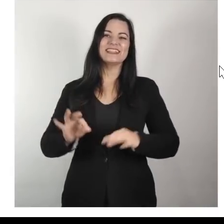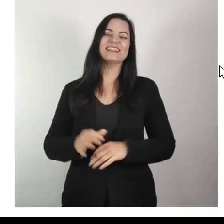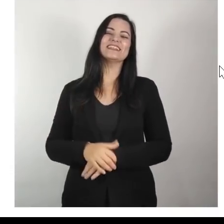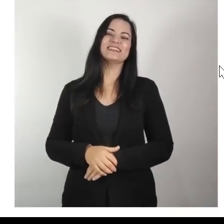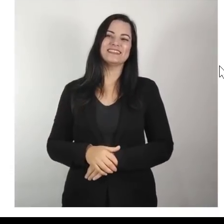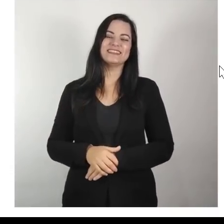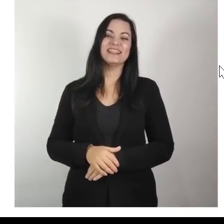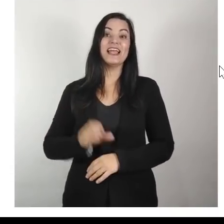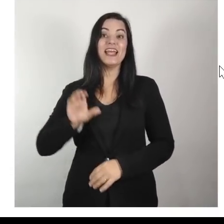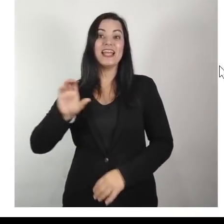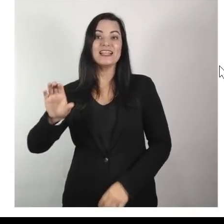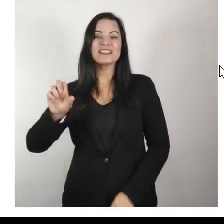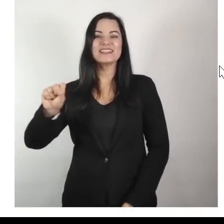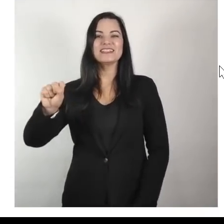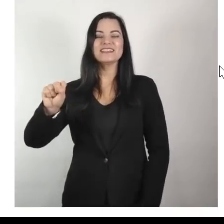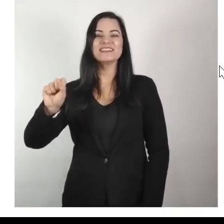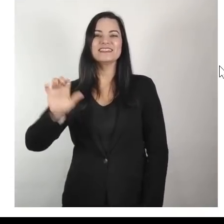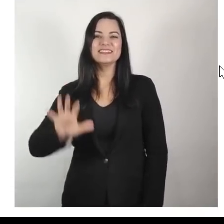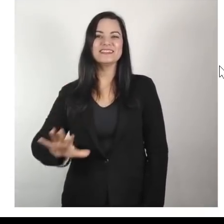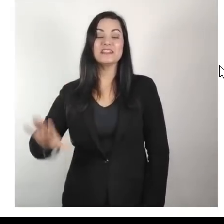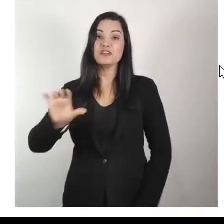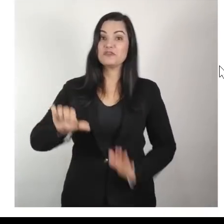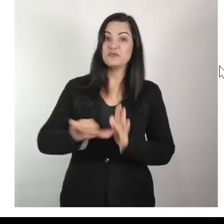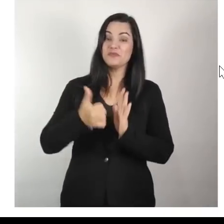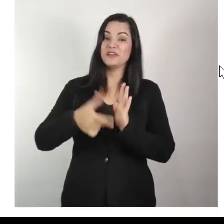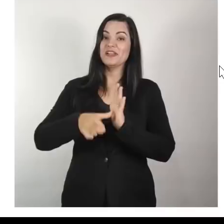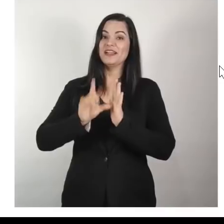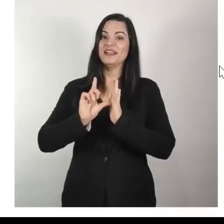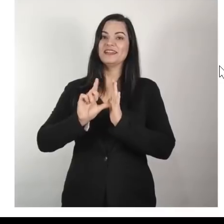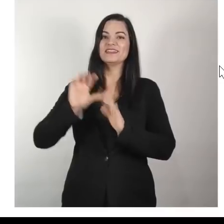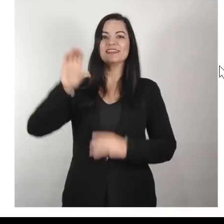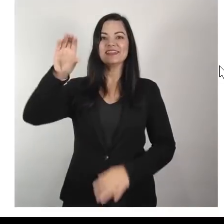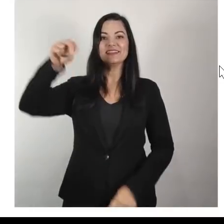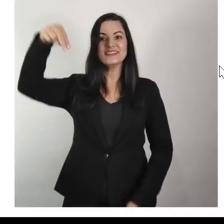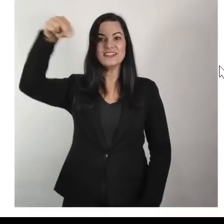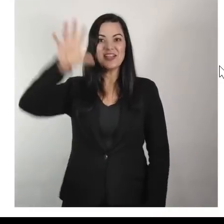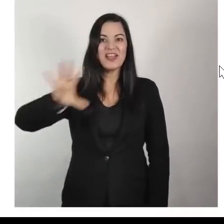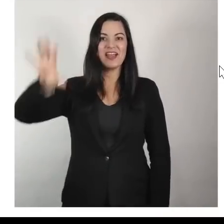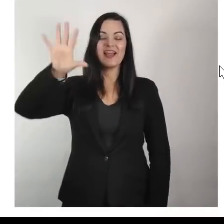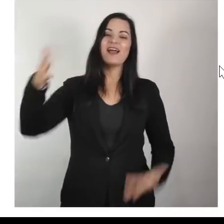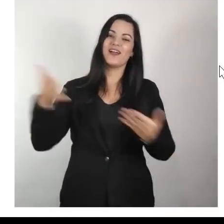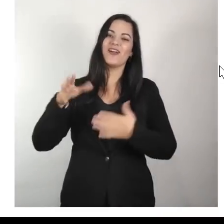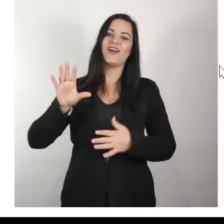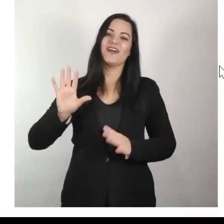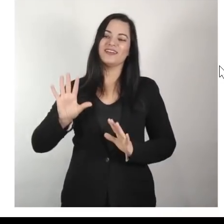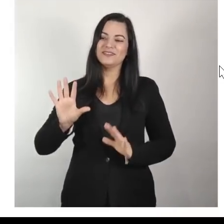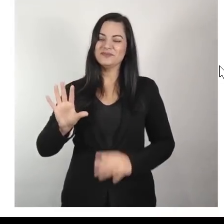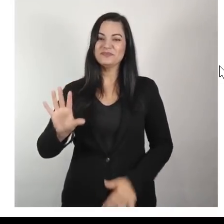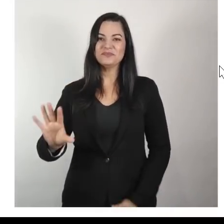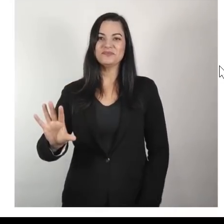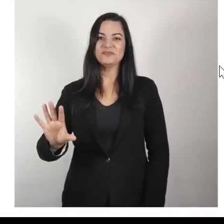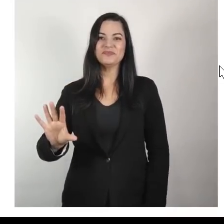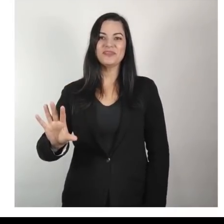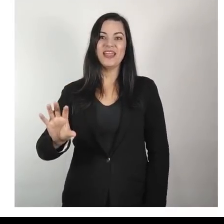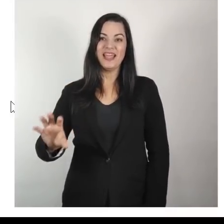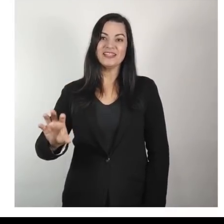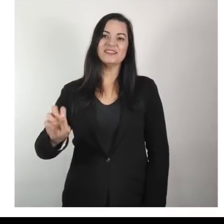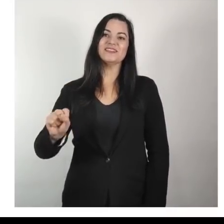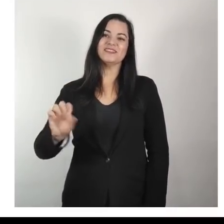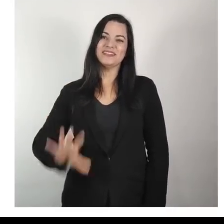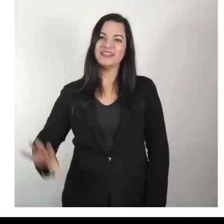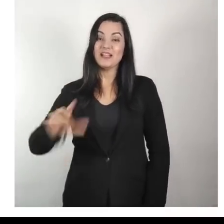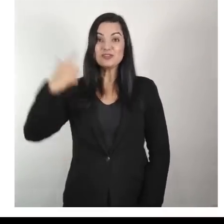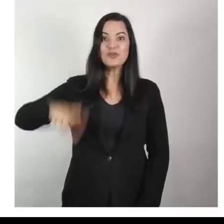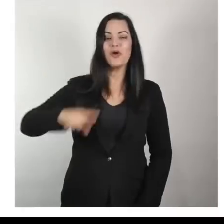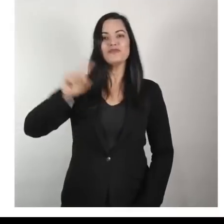região Sudeste. O primeiro foi da região Nordeste, agora nós temos da região Sudeste.